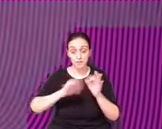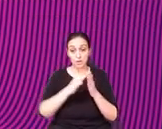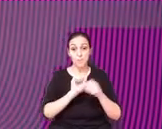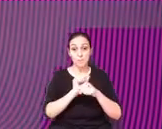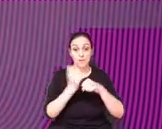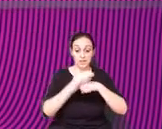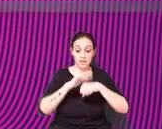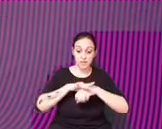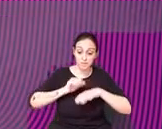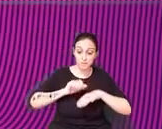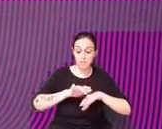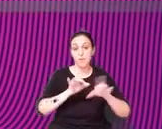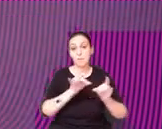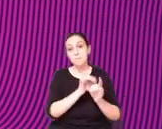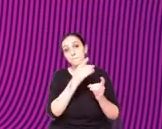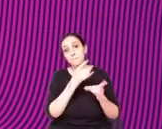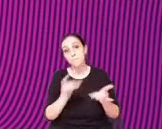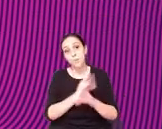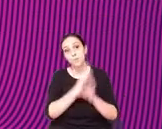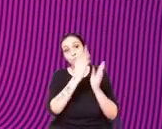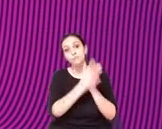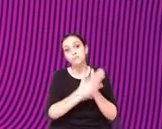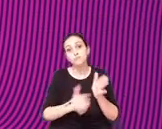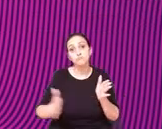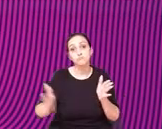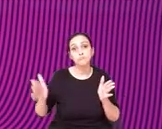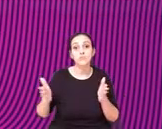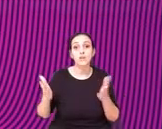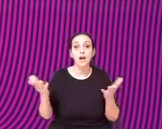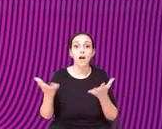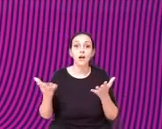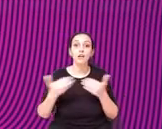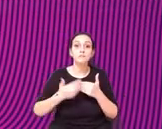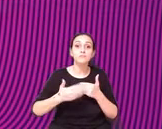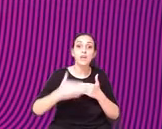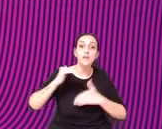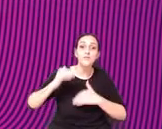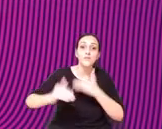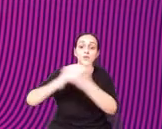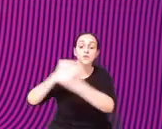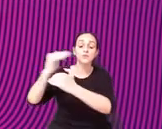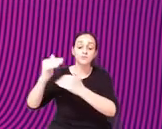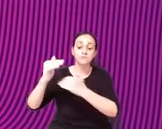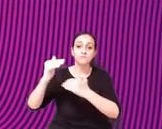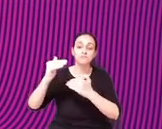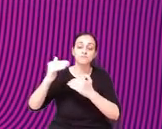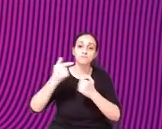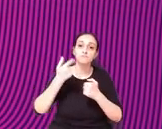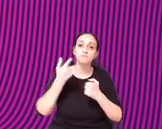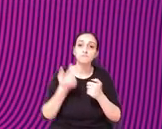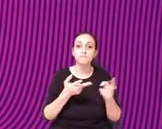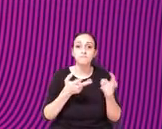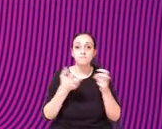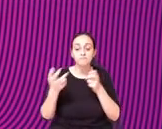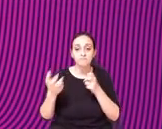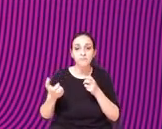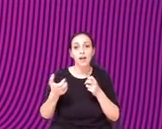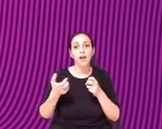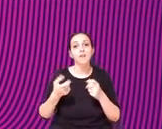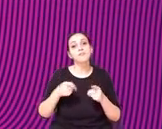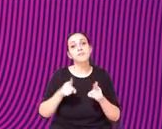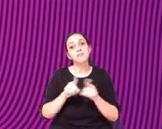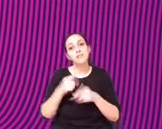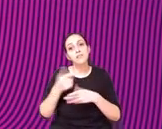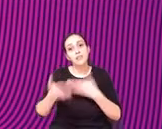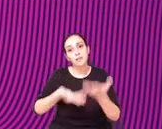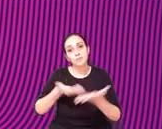neste sentido que a chamada Global Coalition para a saúde circulatória que a Federação